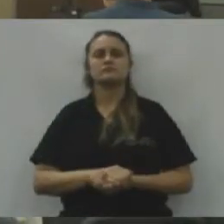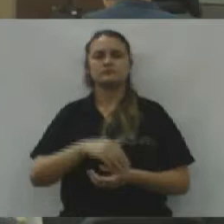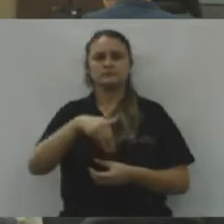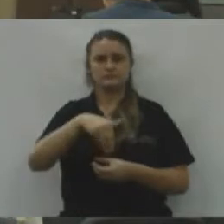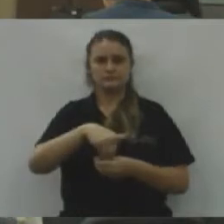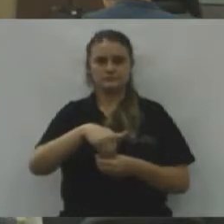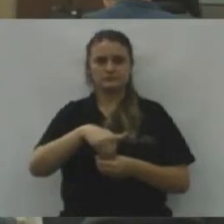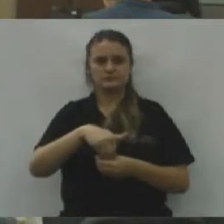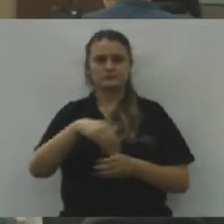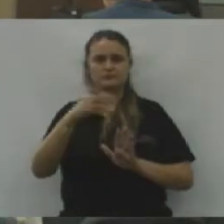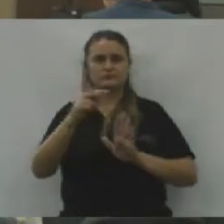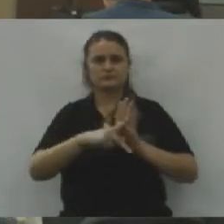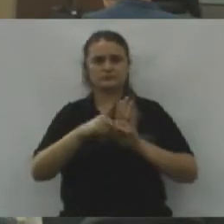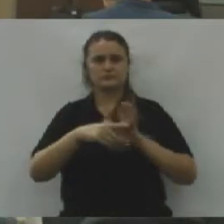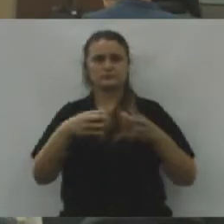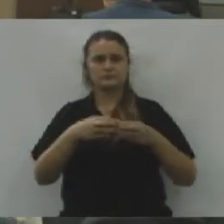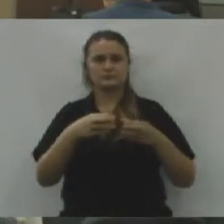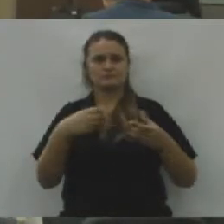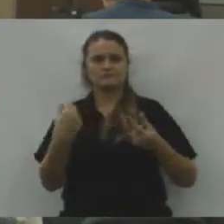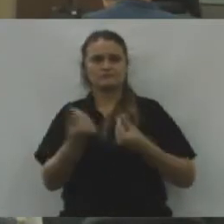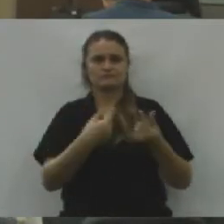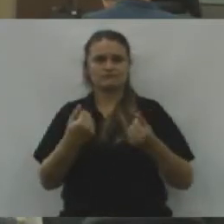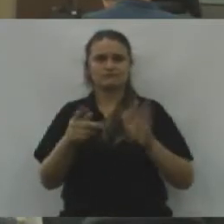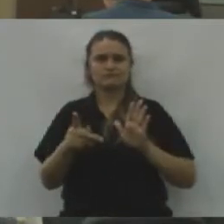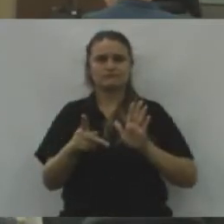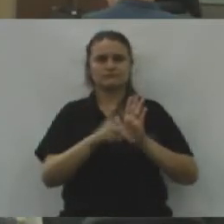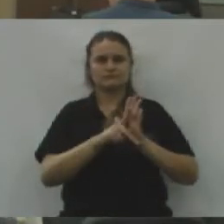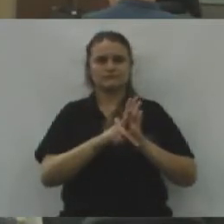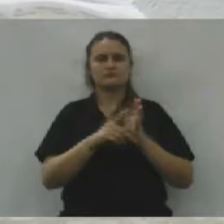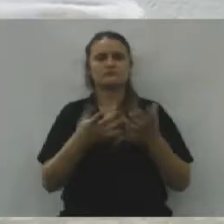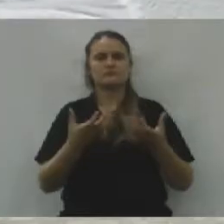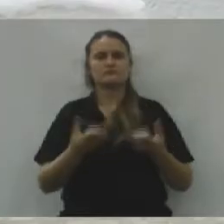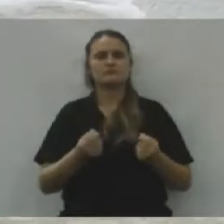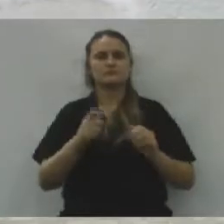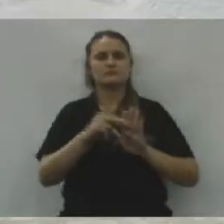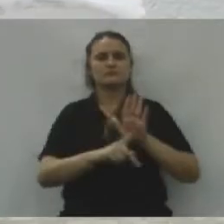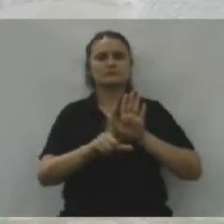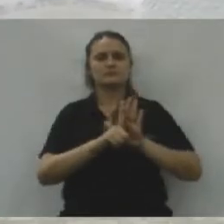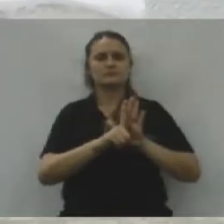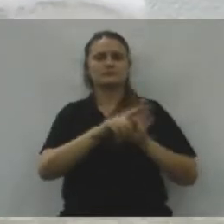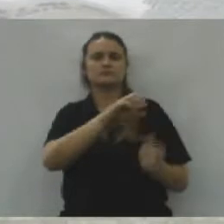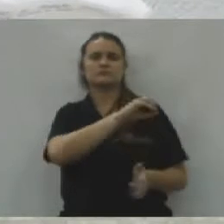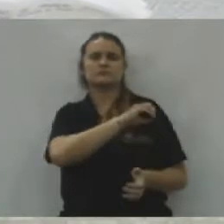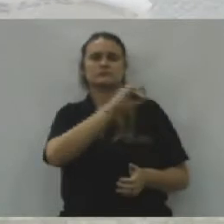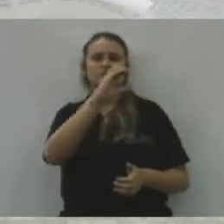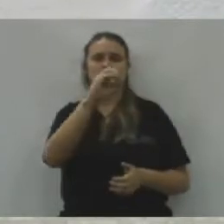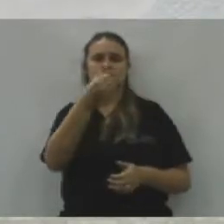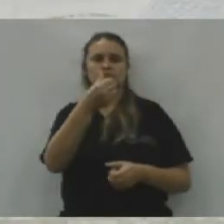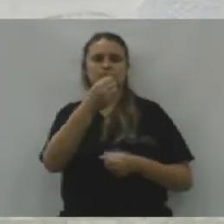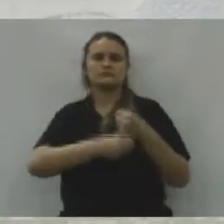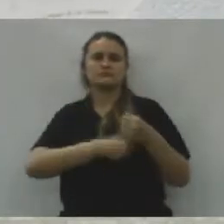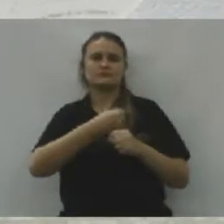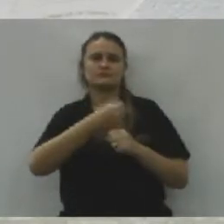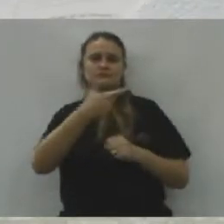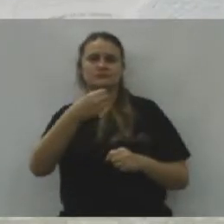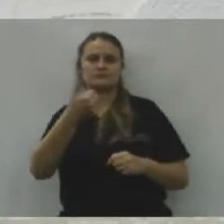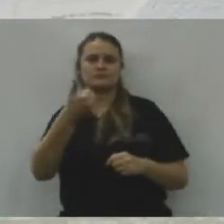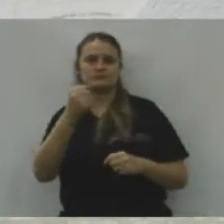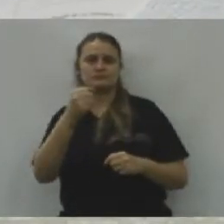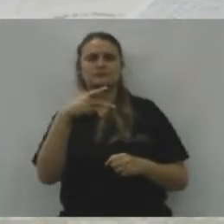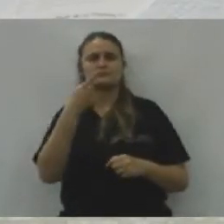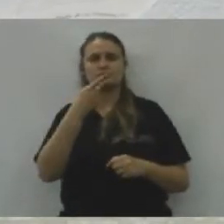Votação do parecer fundamentado da Comissão de Finanças, Orçamento e Patrimônio, favorável ao projeto de lei ordinária número 6/2018.